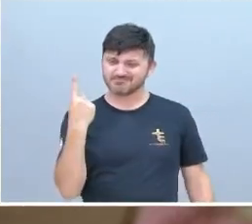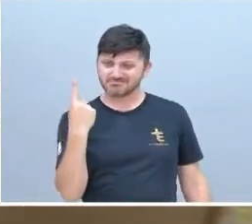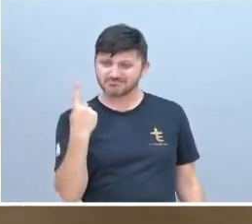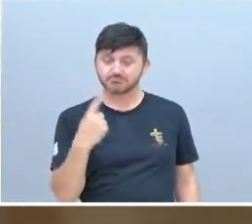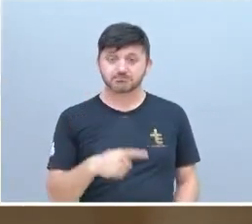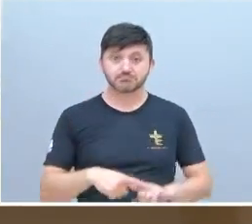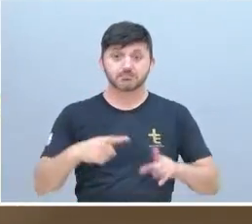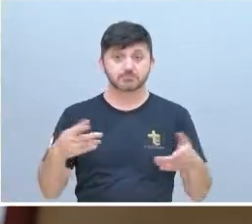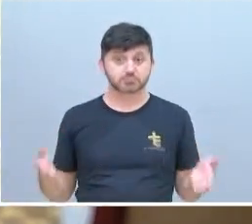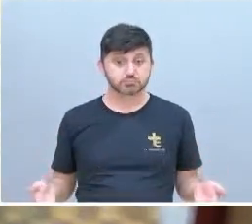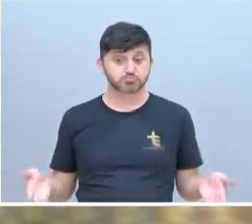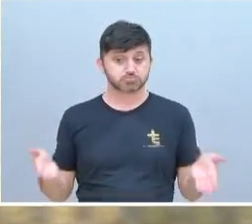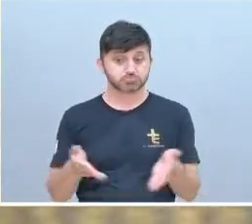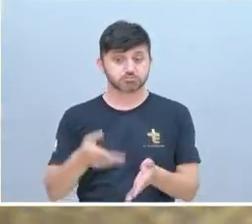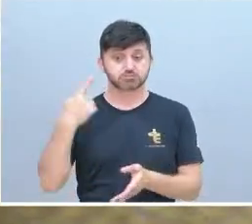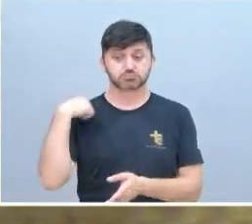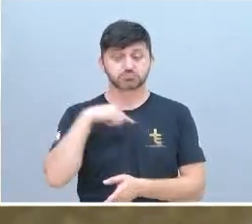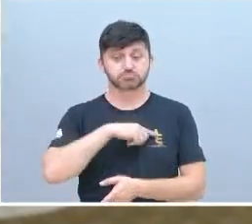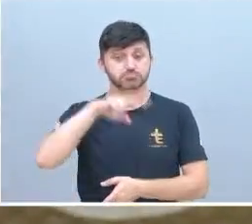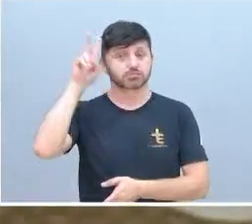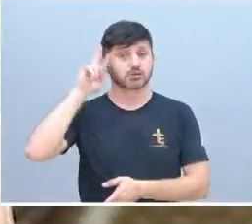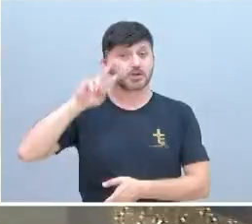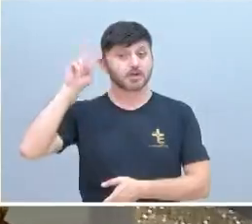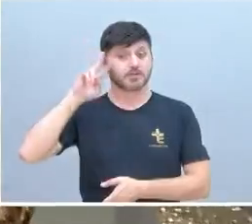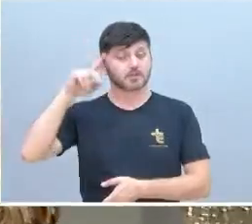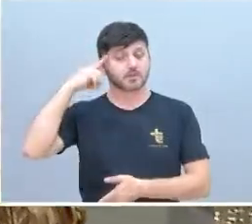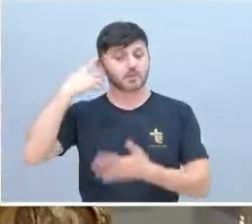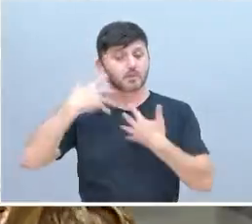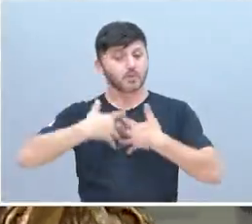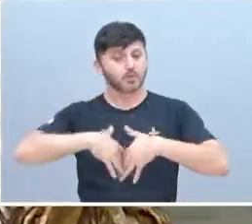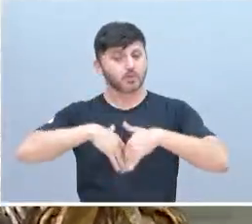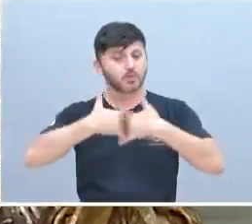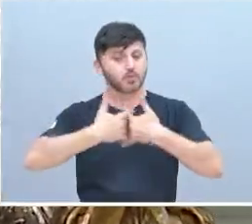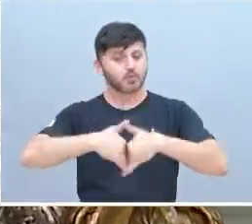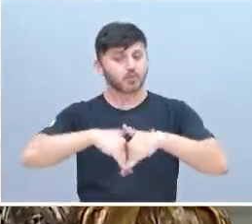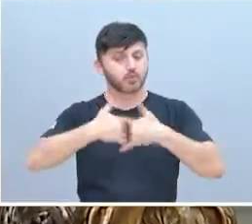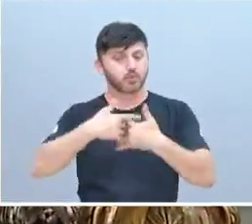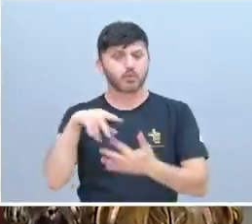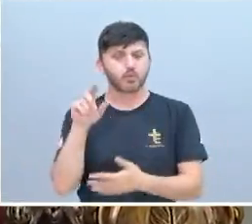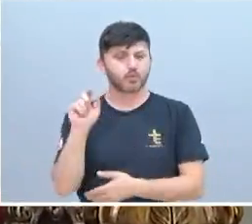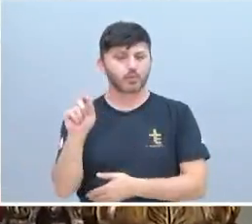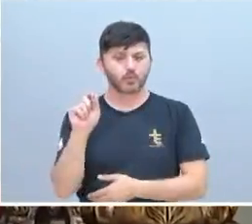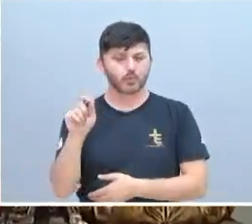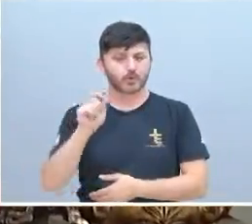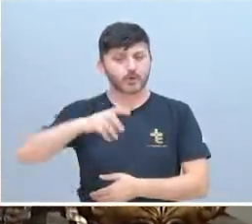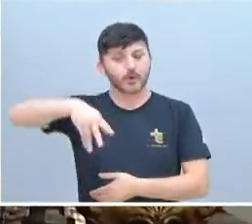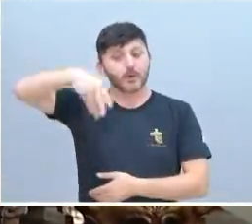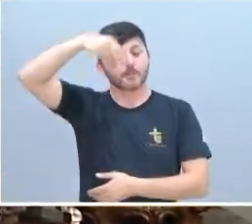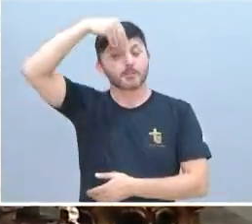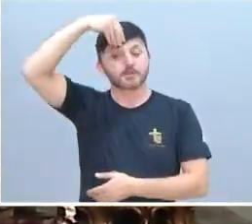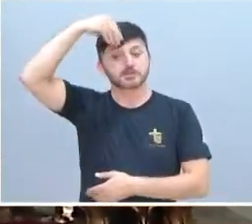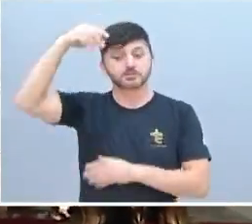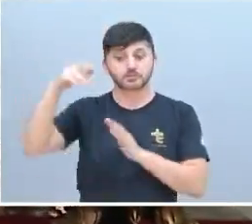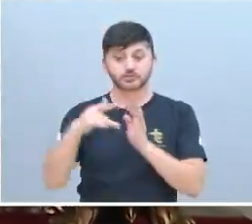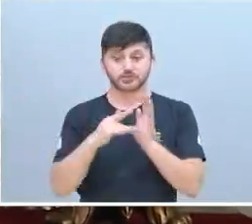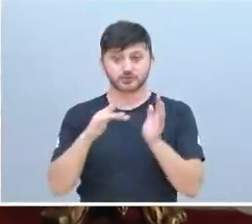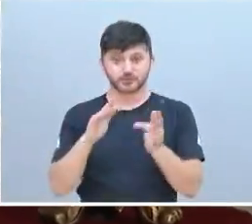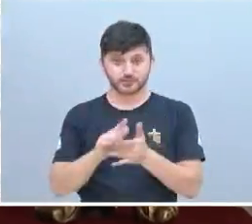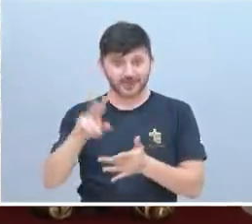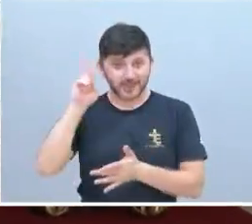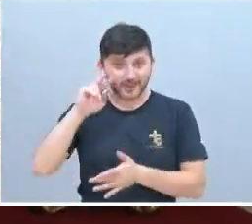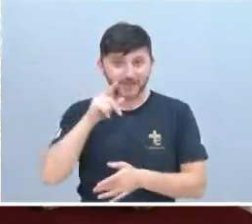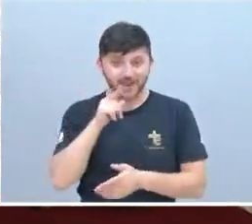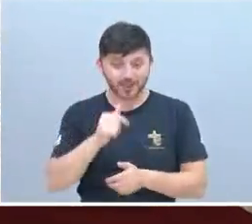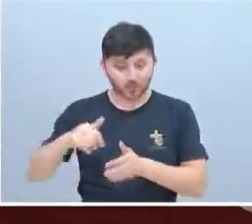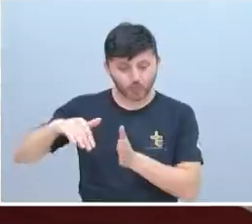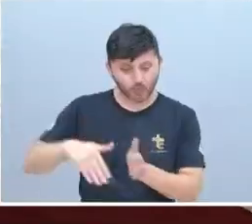Mas hoje nós celebramos, contemplamos, meditamos o batismo de nosso Senhor Jesus